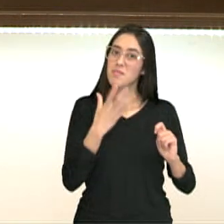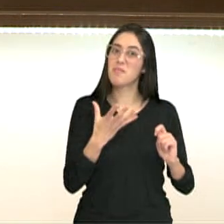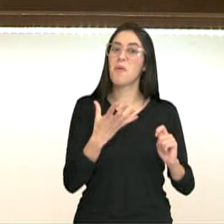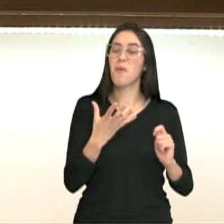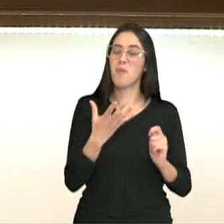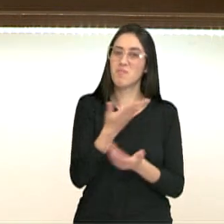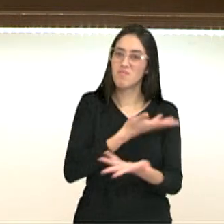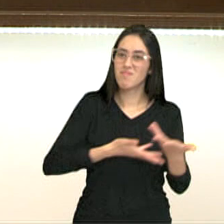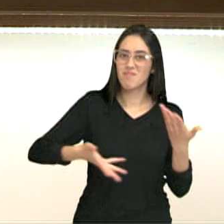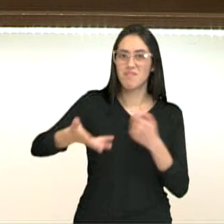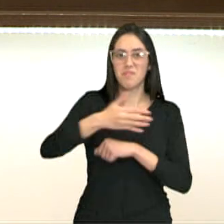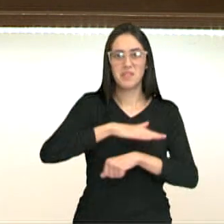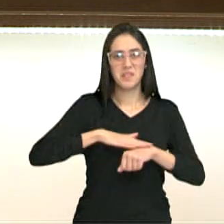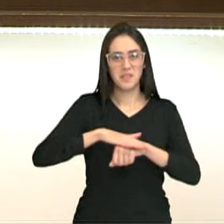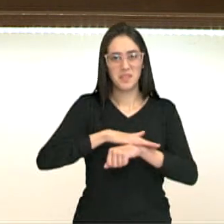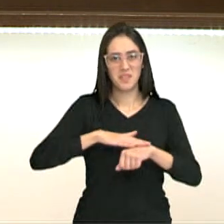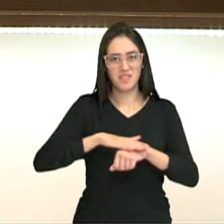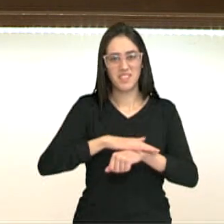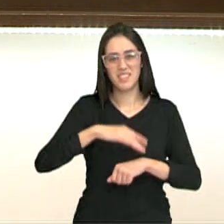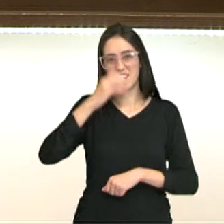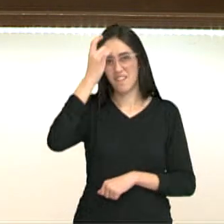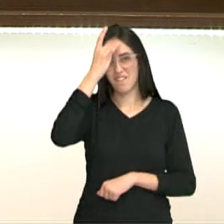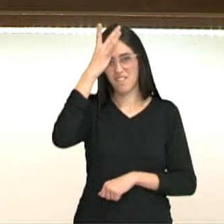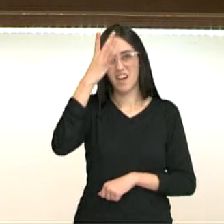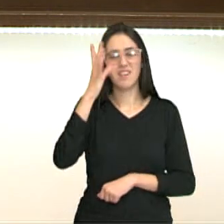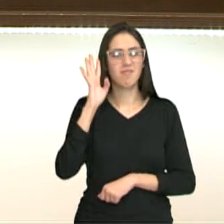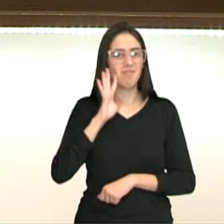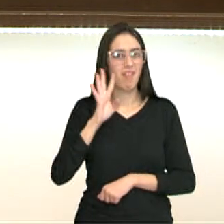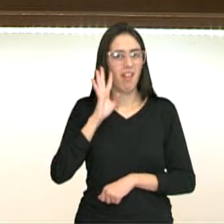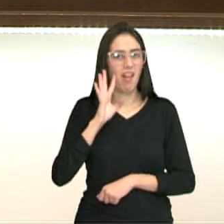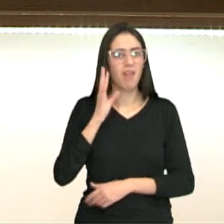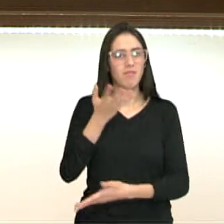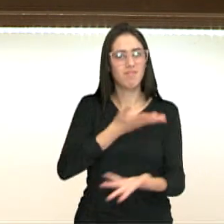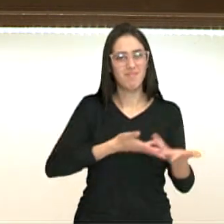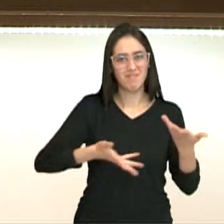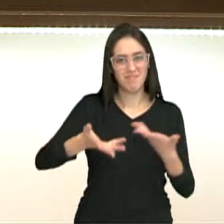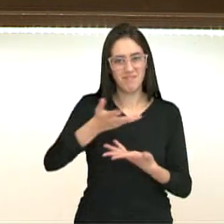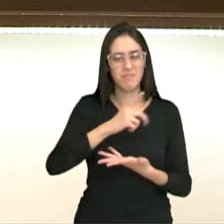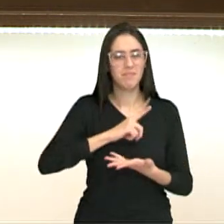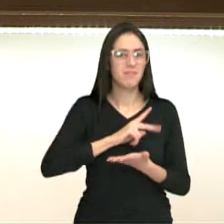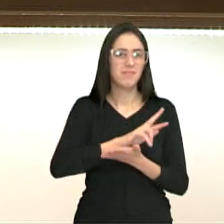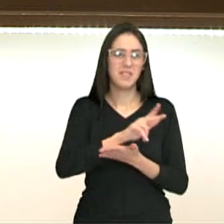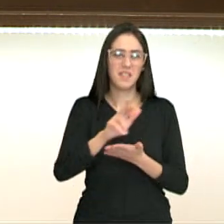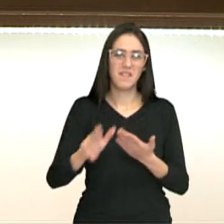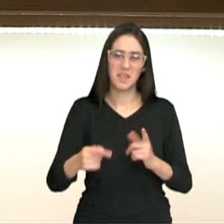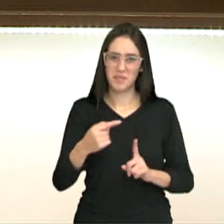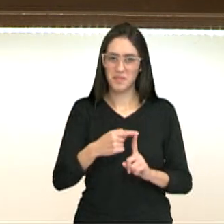não é mesmo? E com isso os colegas também vão ter outros exemplos de como praticar o parkour.